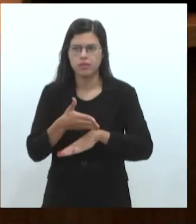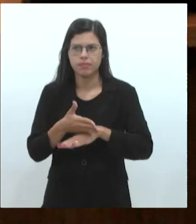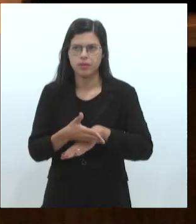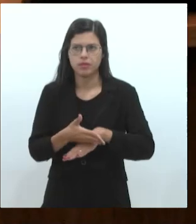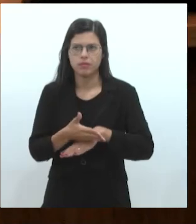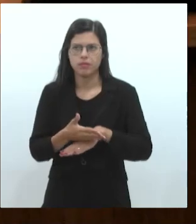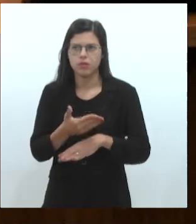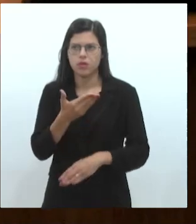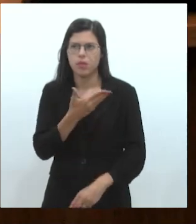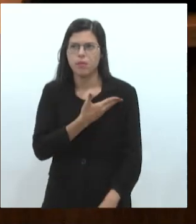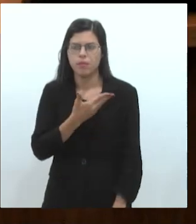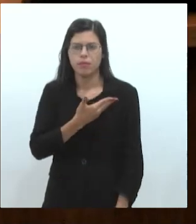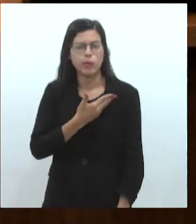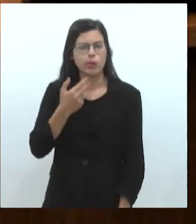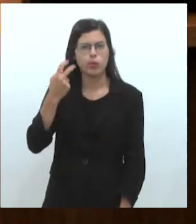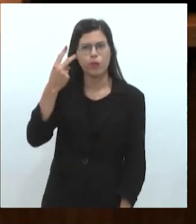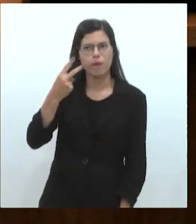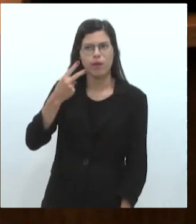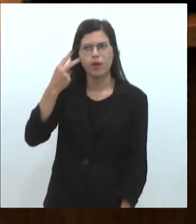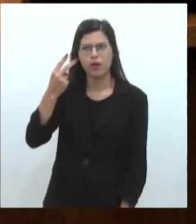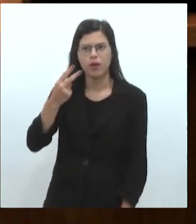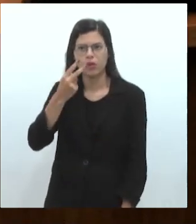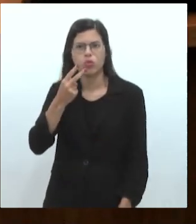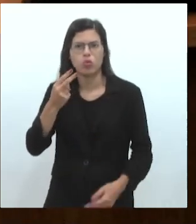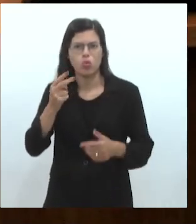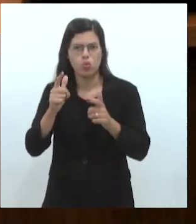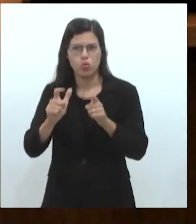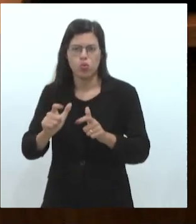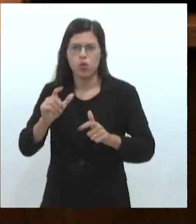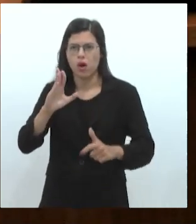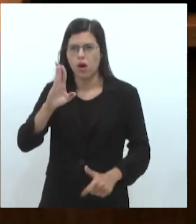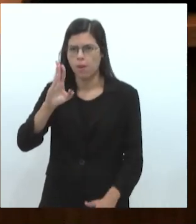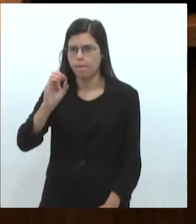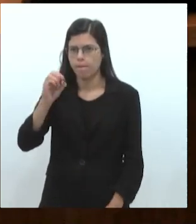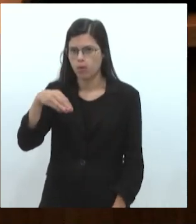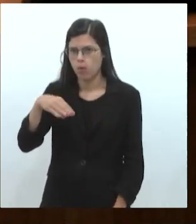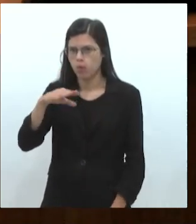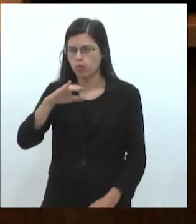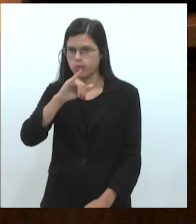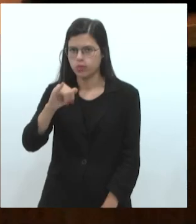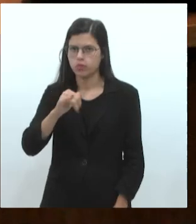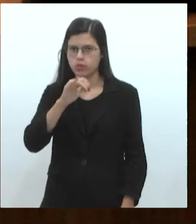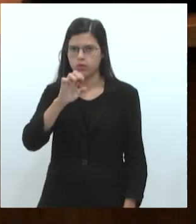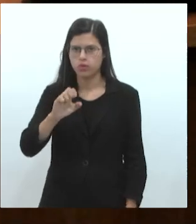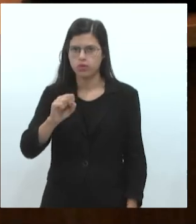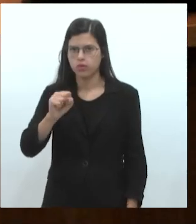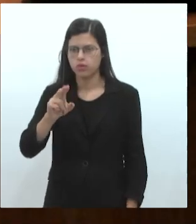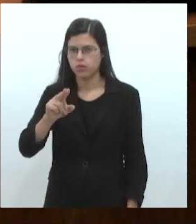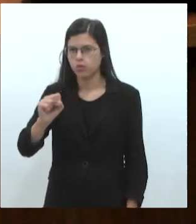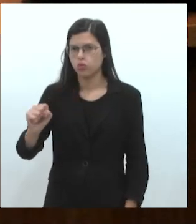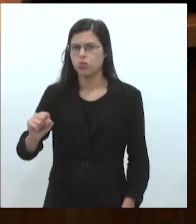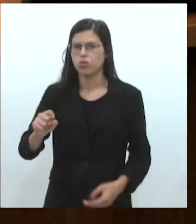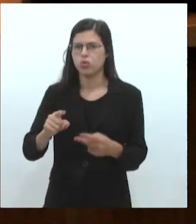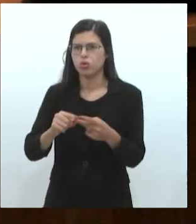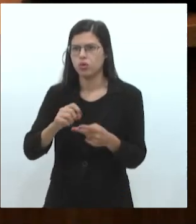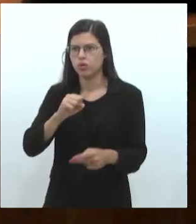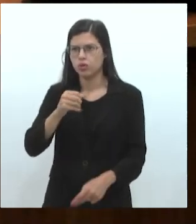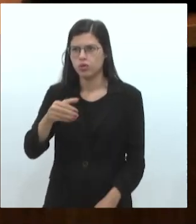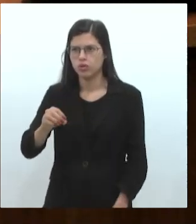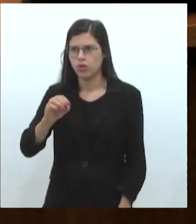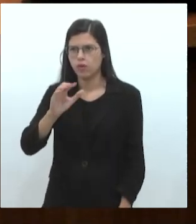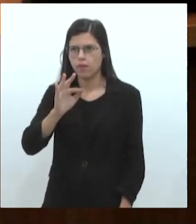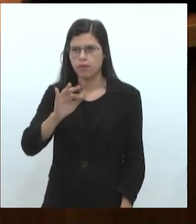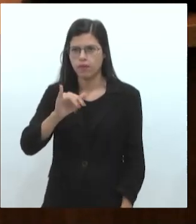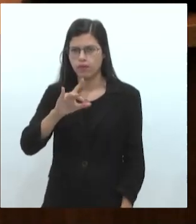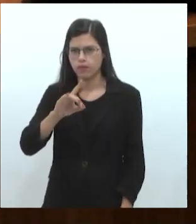colegas e vereadores de Bom Jesus e São Fidélis. Vereador de Bom Jesus, Léo Gás, e